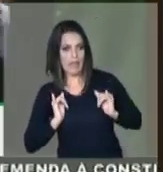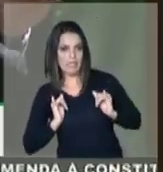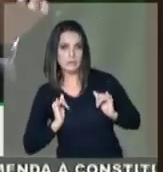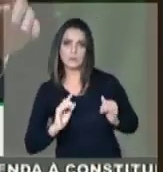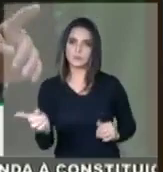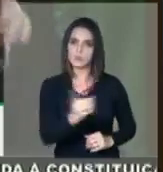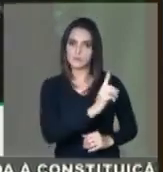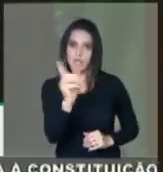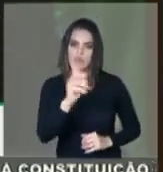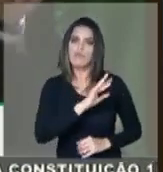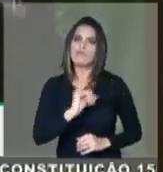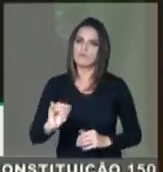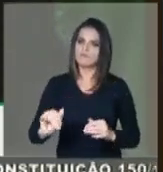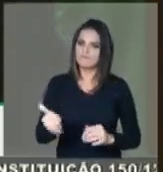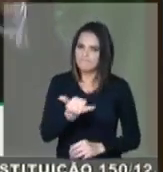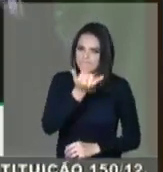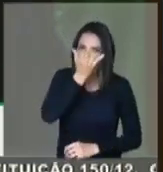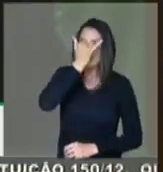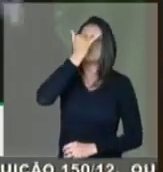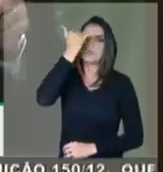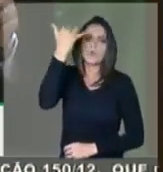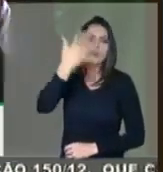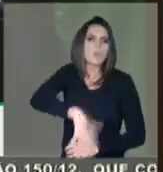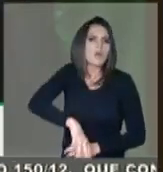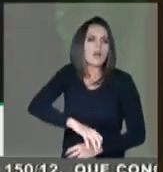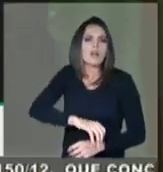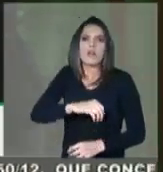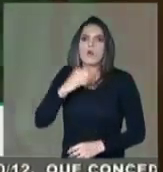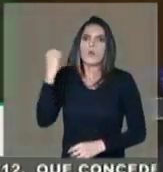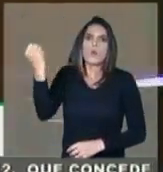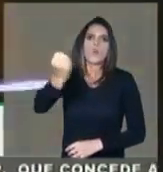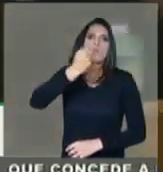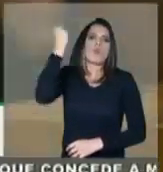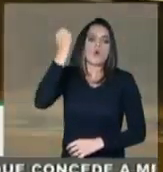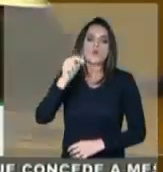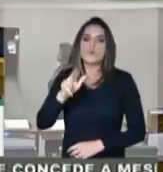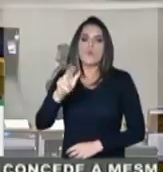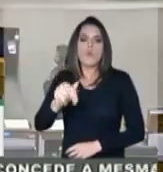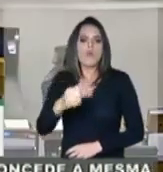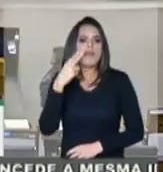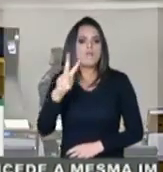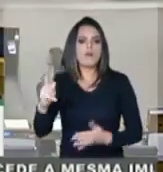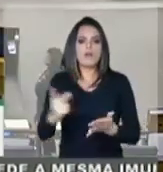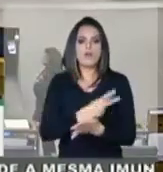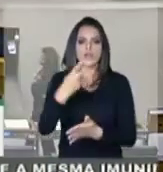é, sem dúvida nenhuma, o maior acidente ambiental jamais visto no litoral brasileiro. Muito obrigado, presidente.